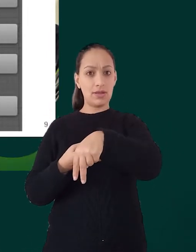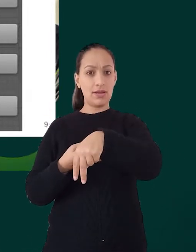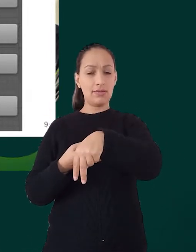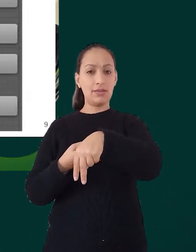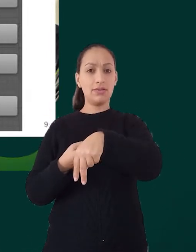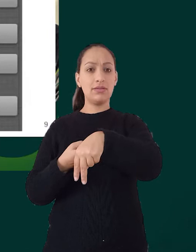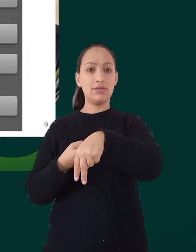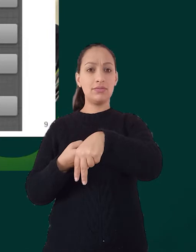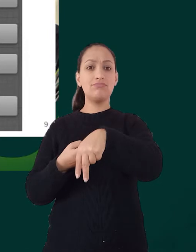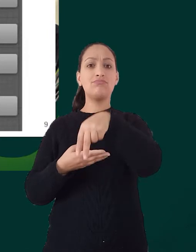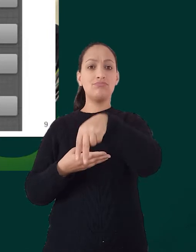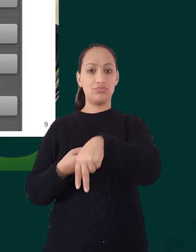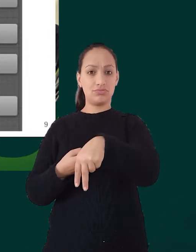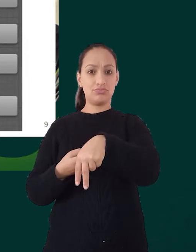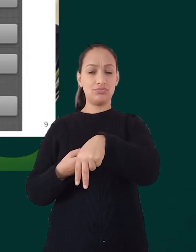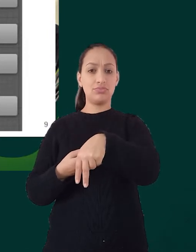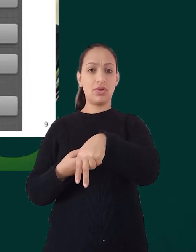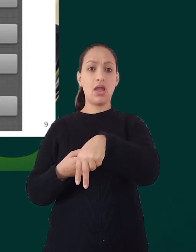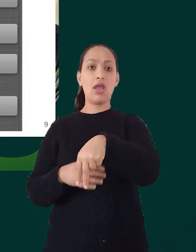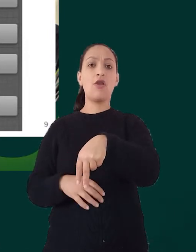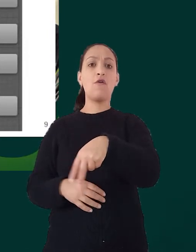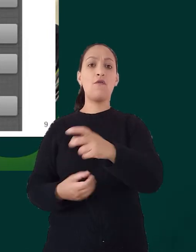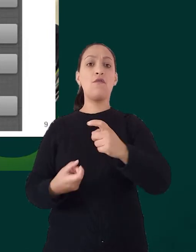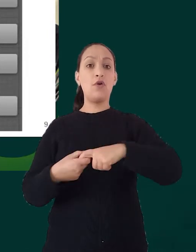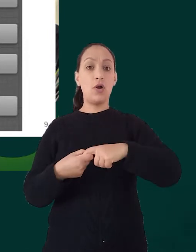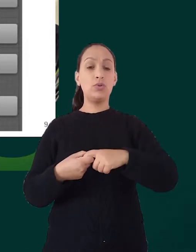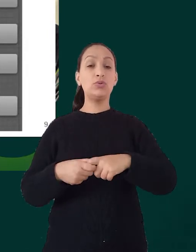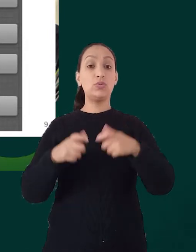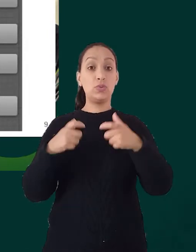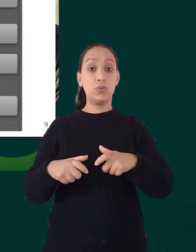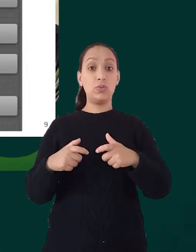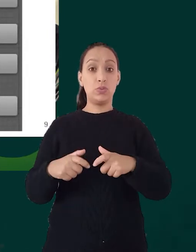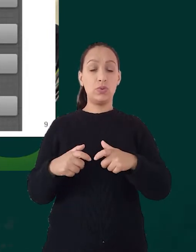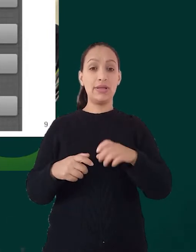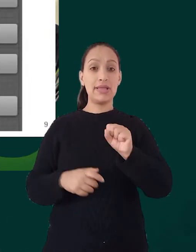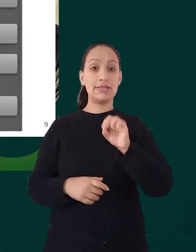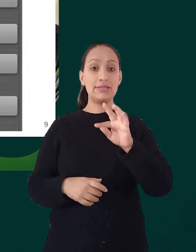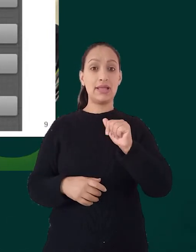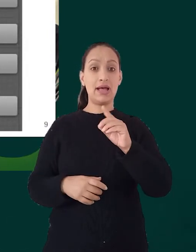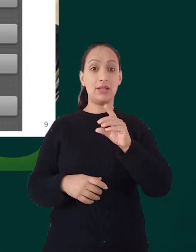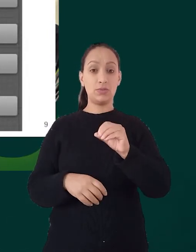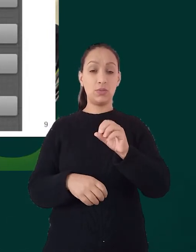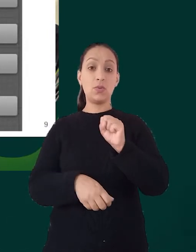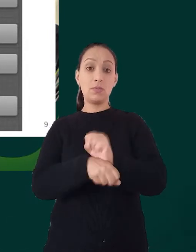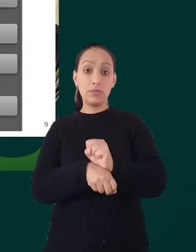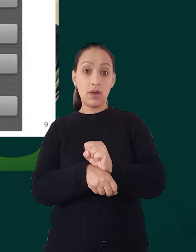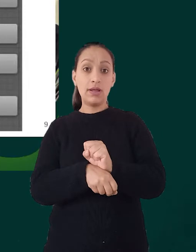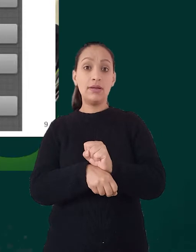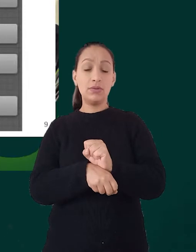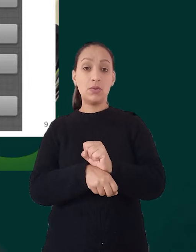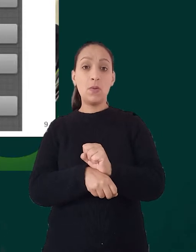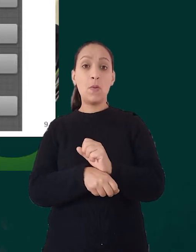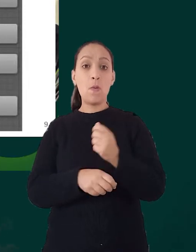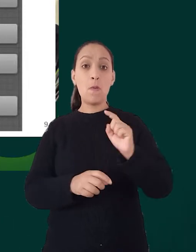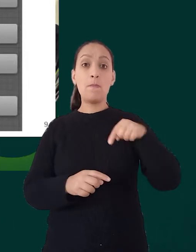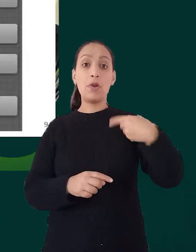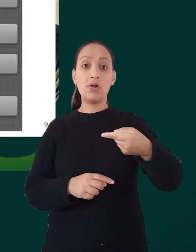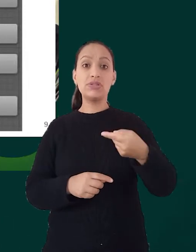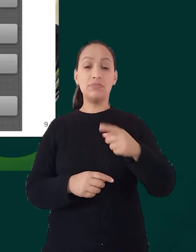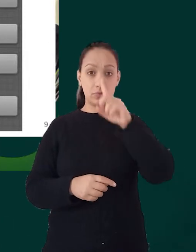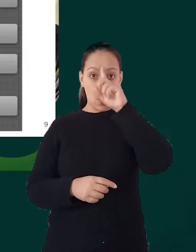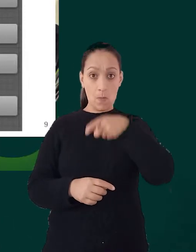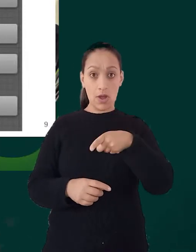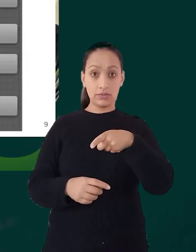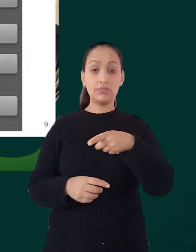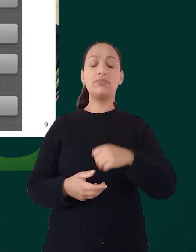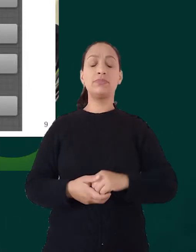e depois de pousar, eu volto ao meu estado de aguardando o próximo comando, tá? Então, aqui eu já